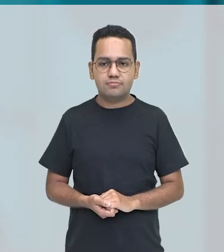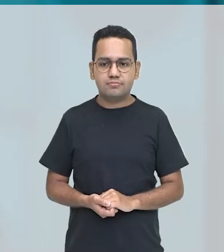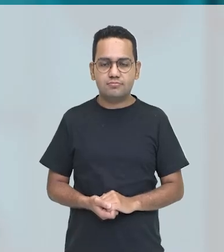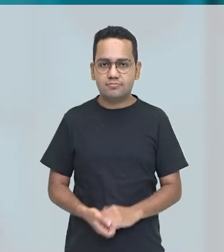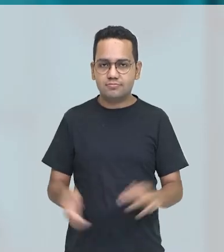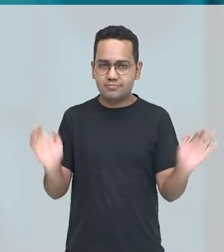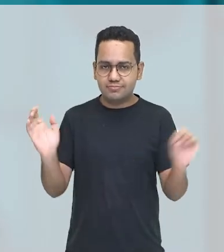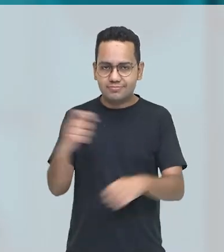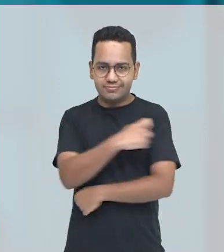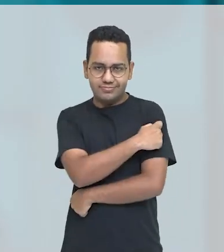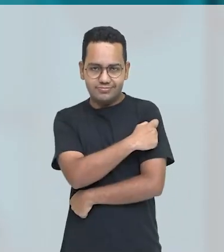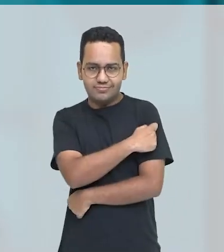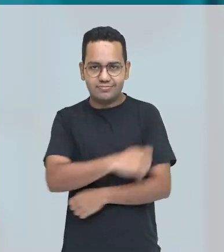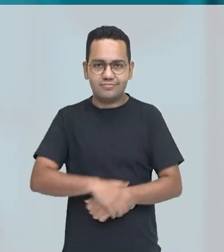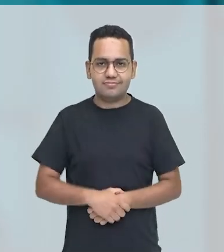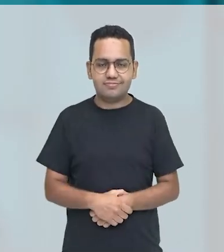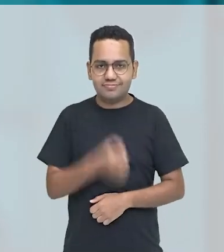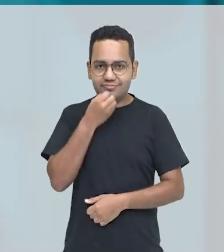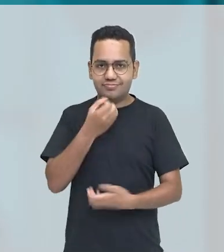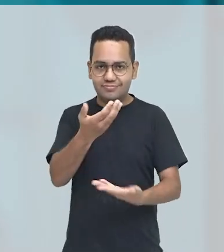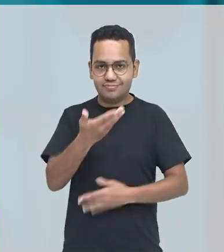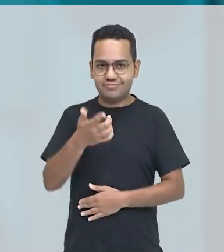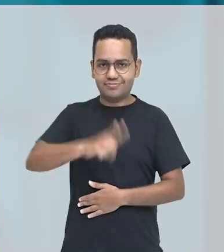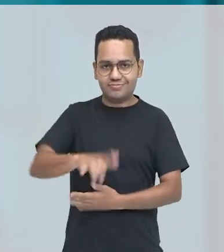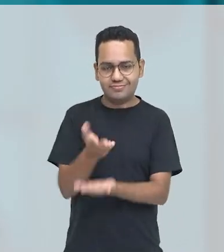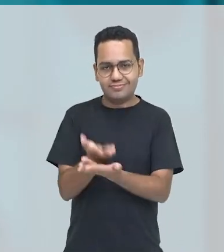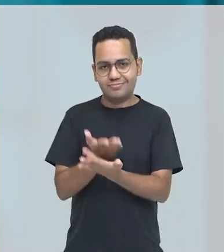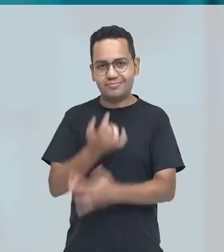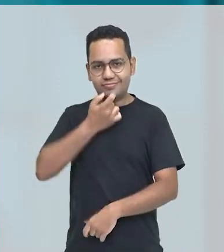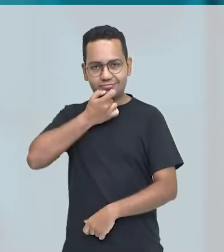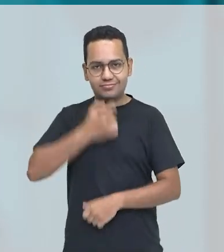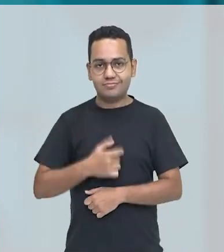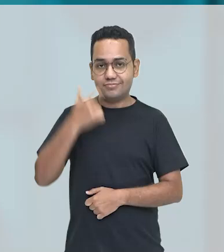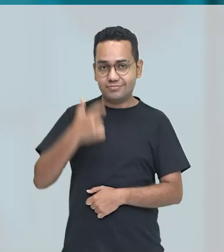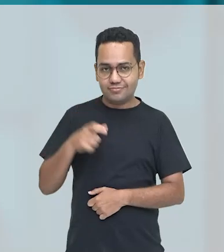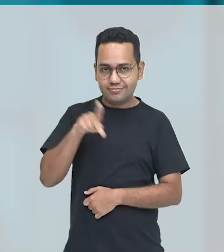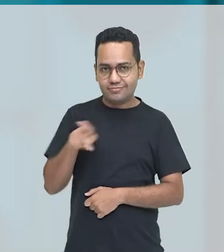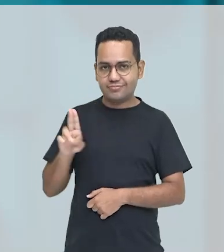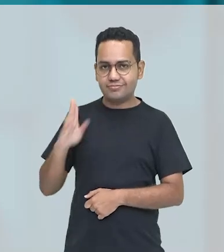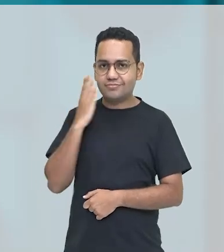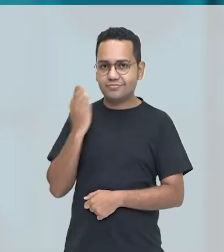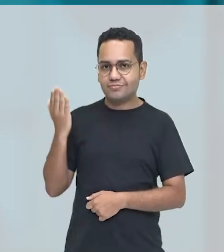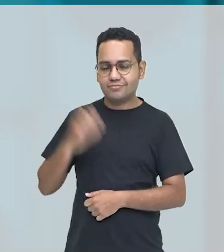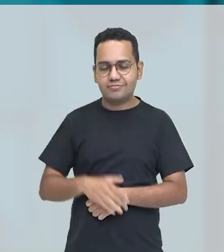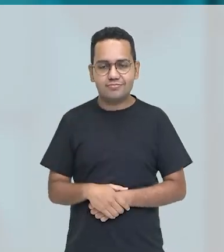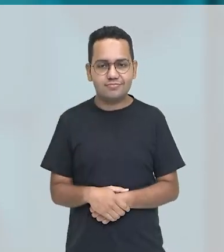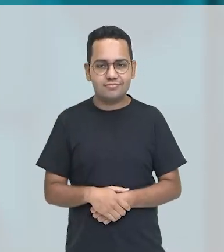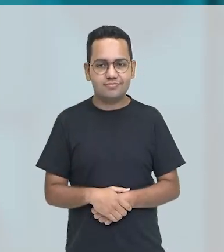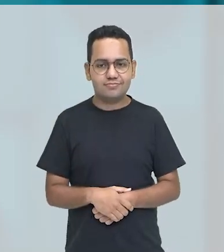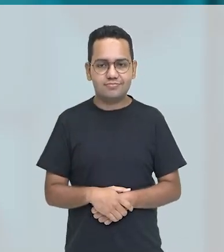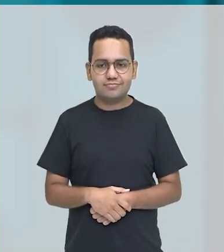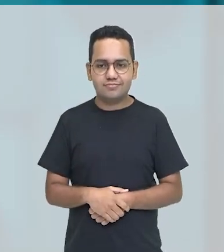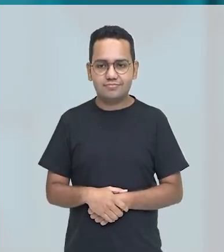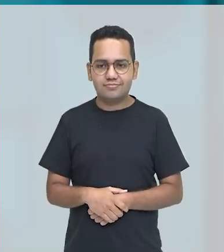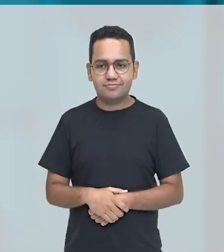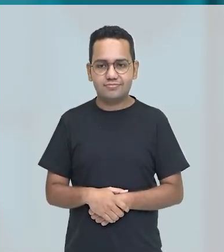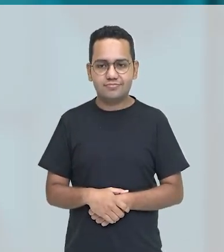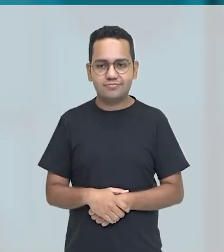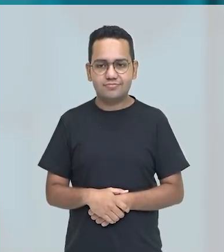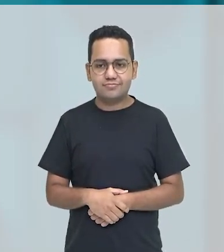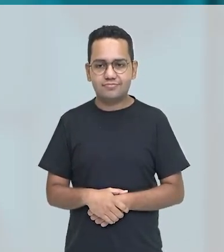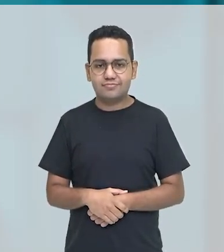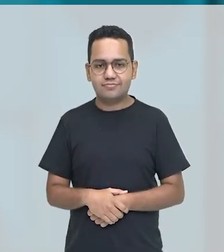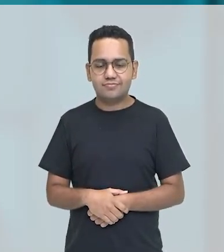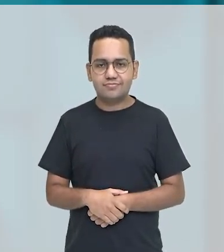Hello, dear students, teachers, welcome! Bem-vindo à nossa aula de língua inglesa. Eu sou o teacher Ademir Ribeiro e vou ficar com vocês aí ao longo dessa